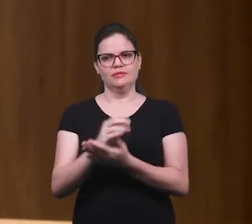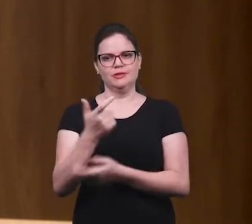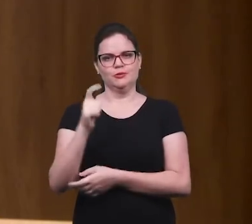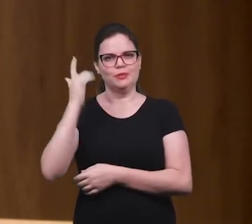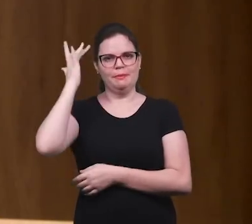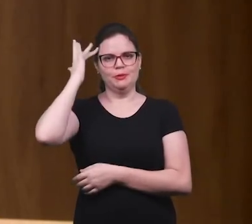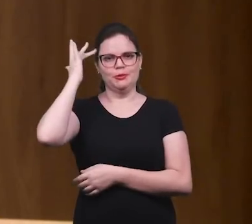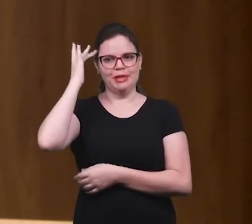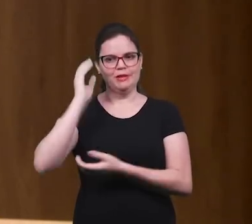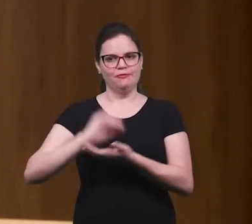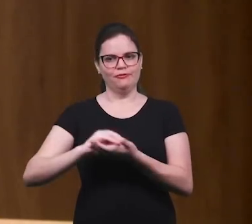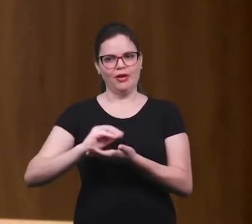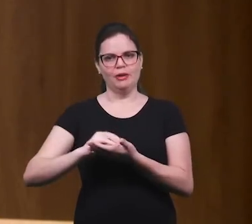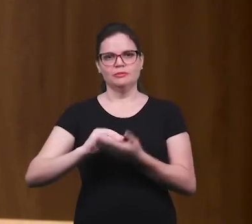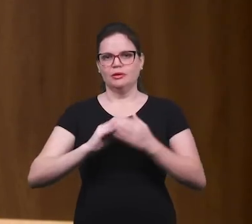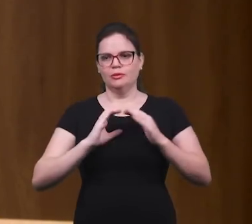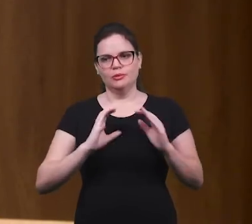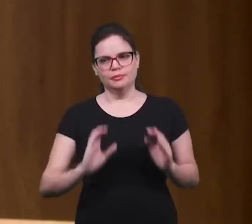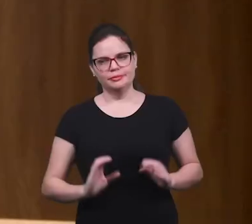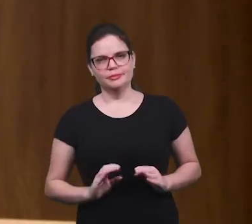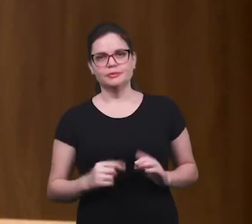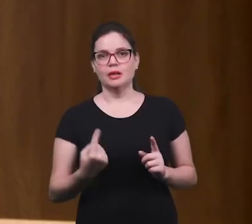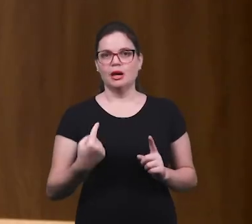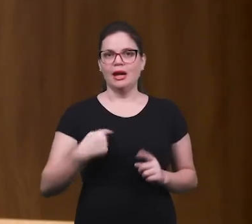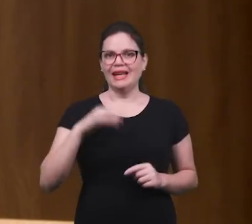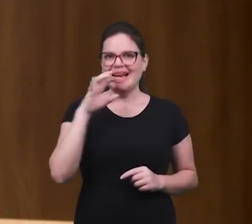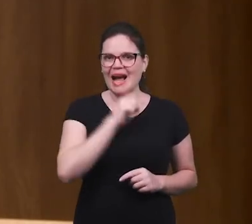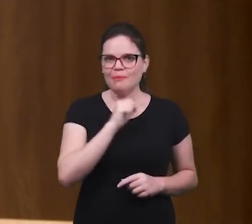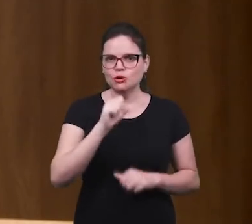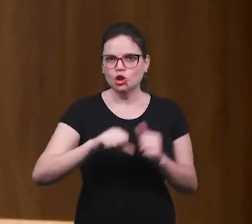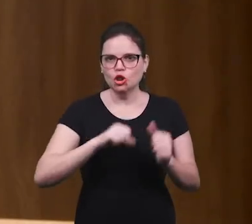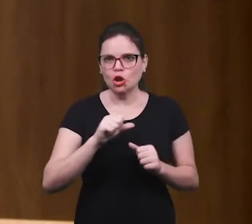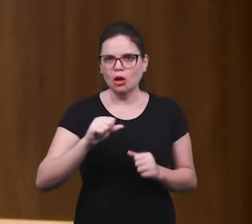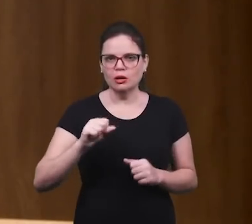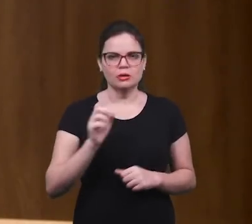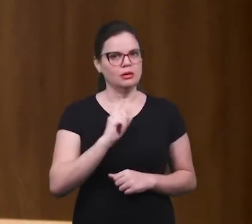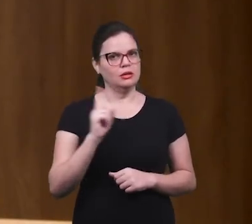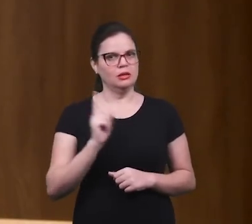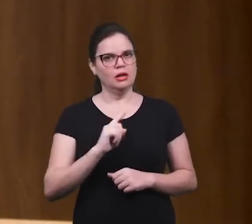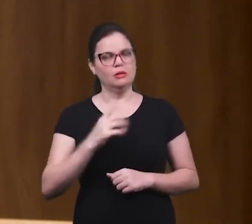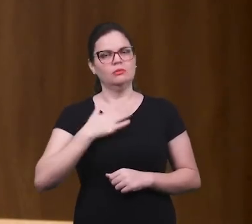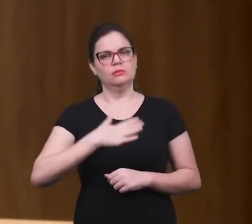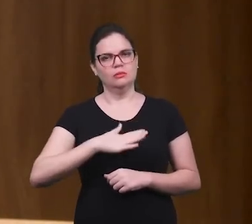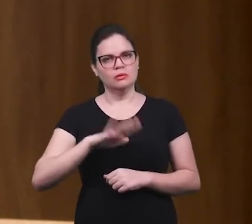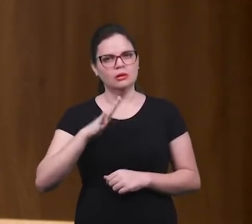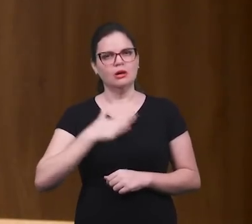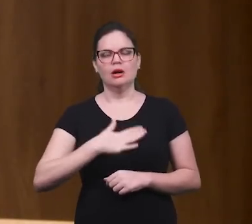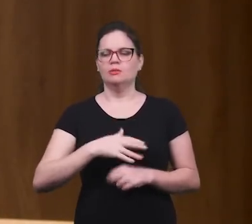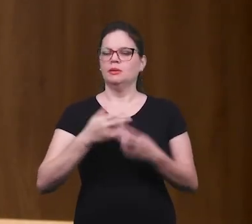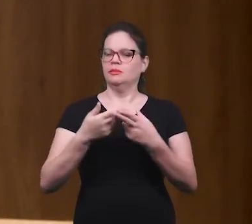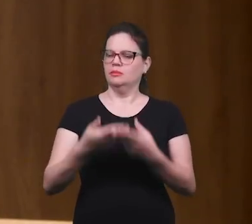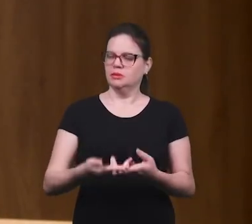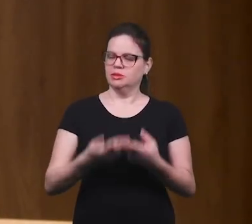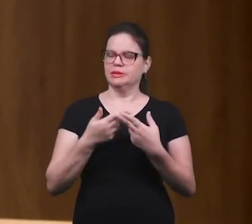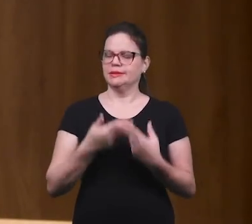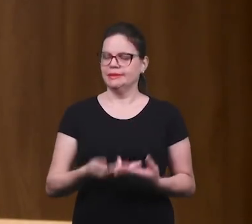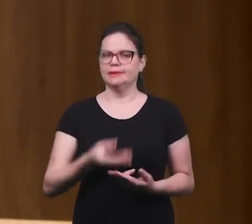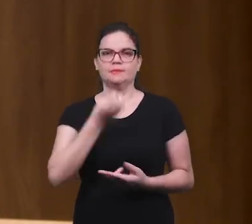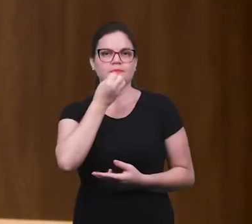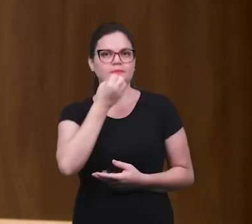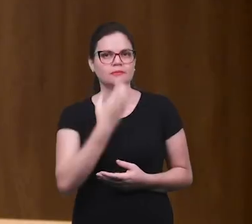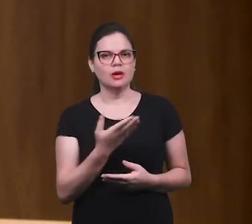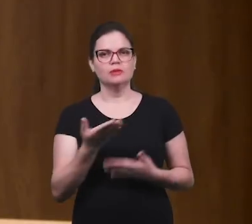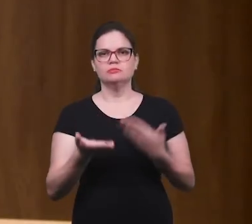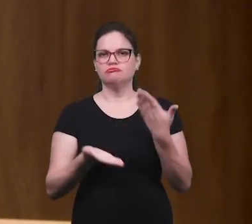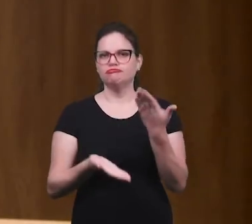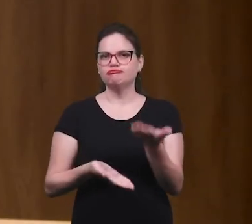certos comportamentos. Você não vai resolver aquilo de um dia para o outro. Mas tendo um bom lar, tendo uma boa família,